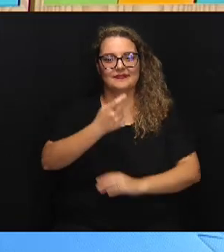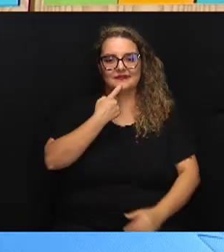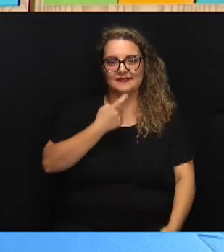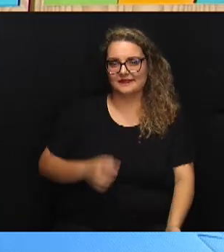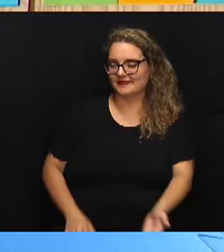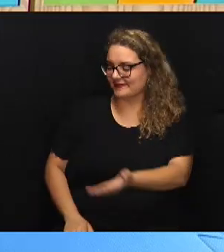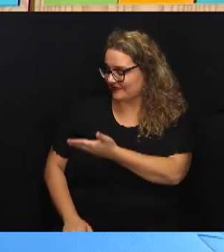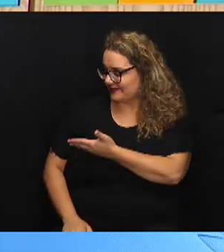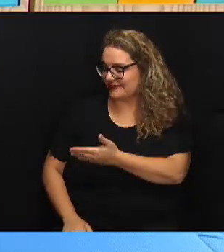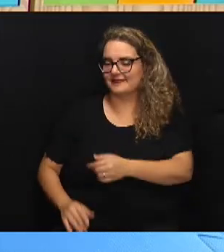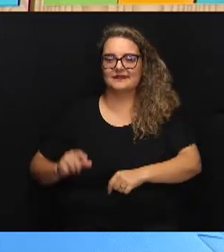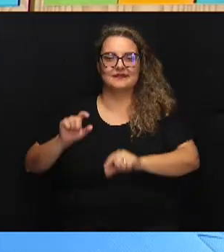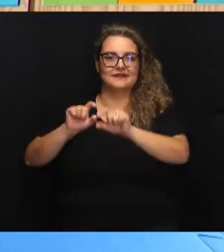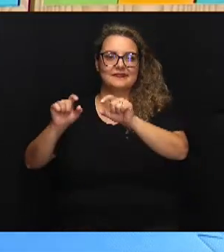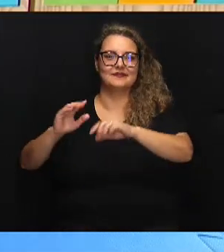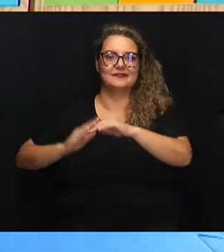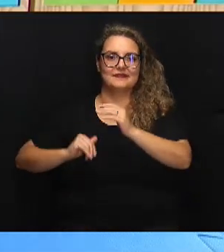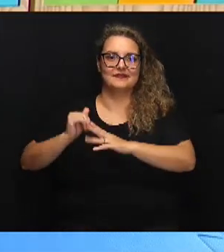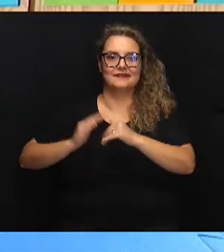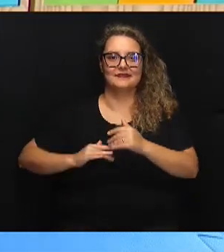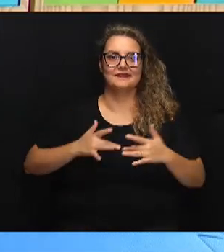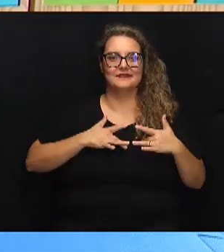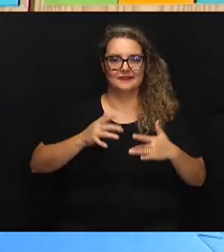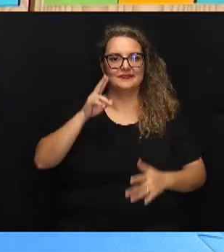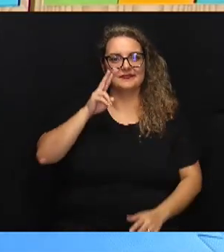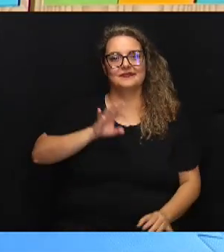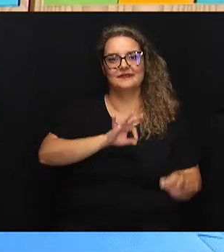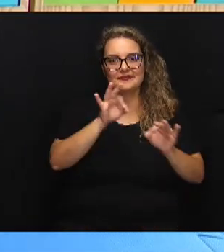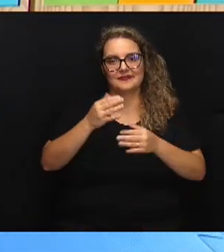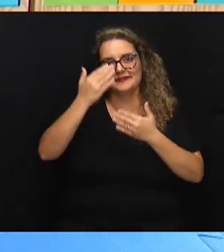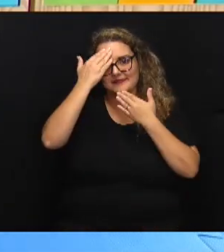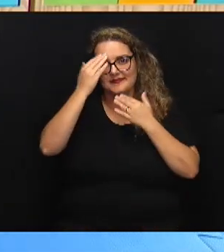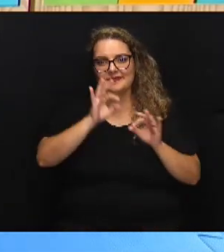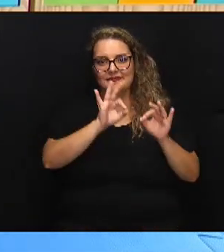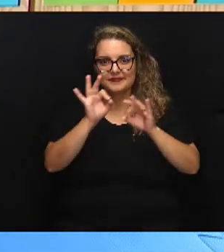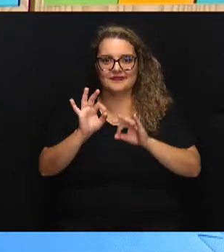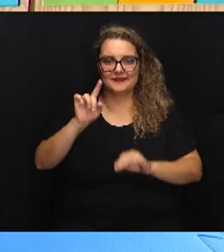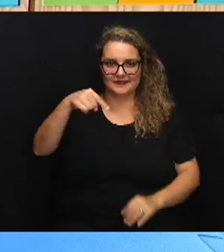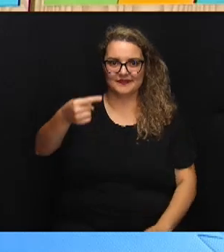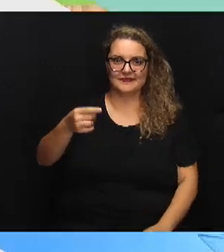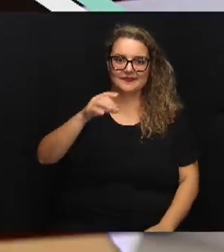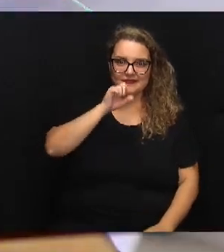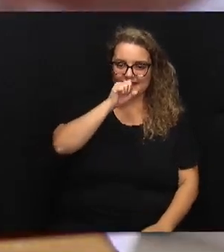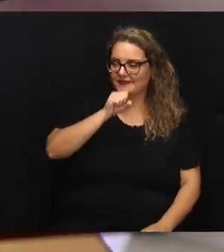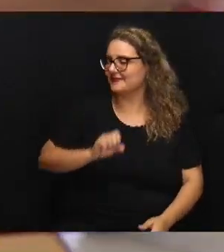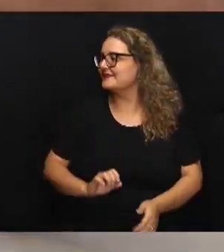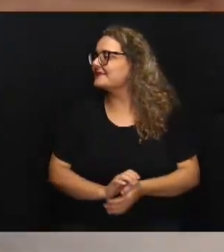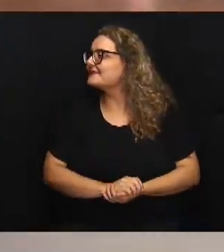Solidárias, e você reassiste. Muito obrigada pela sua companhia e até o próximo sábado.